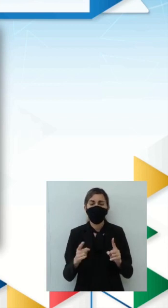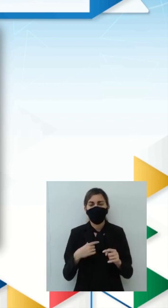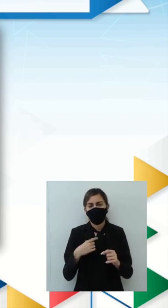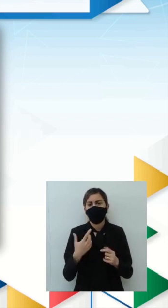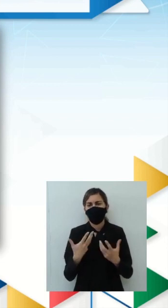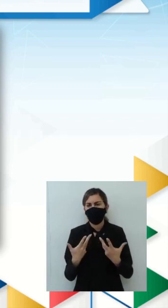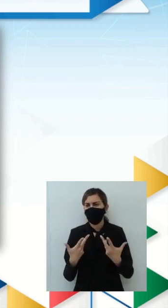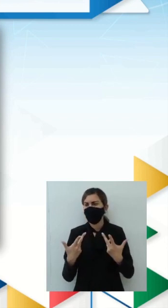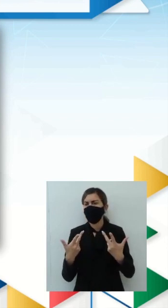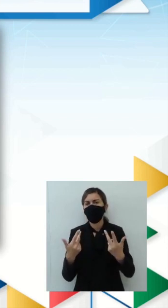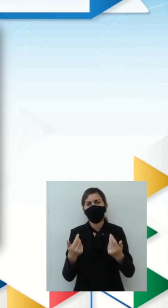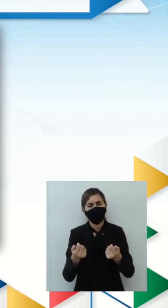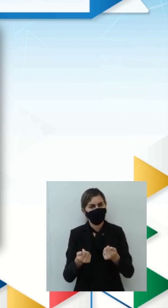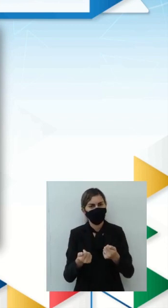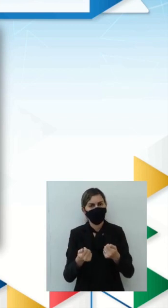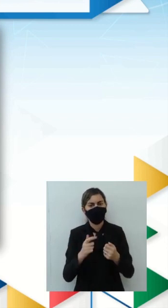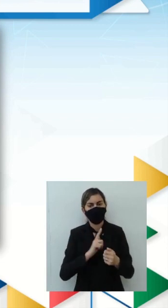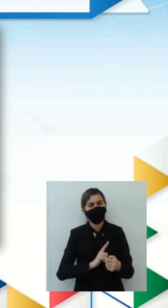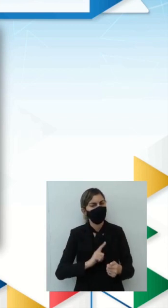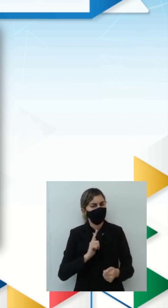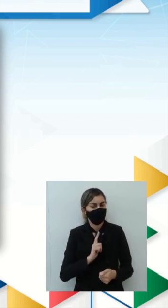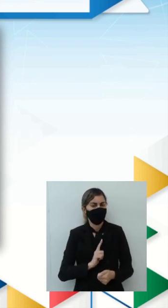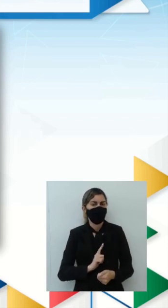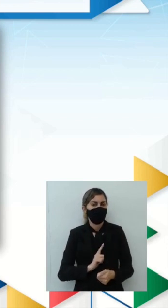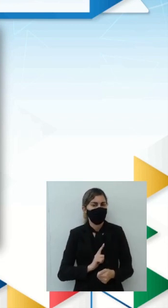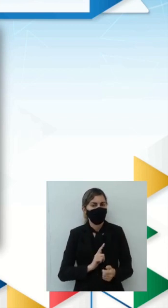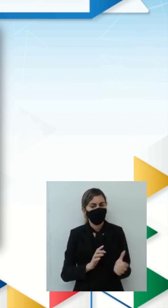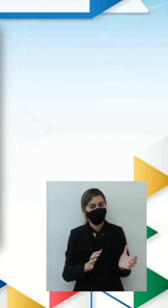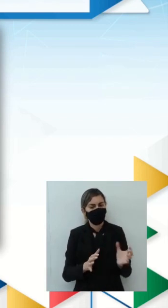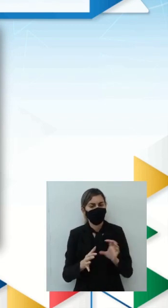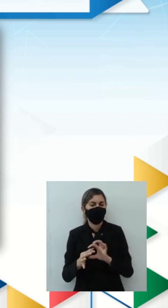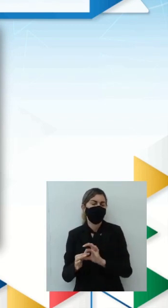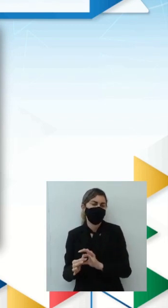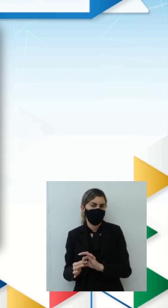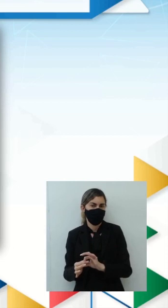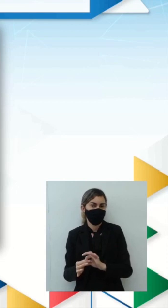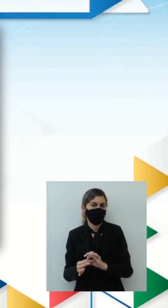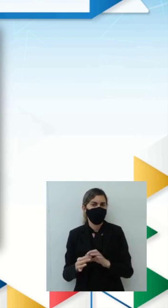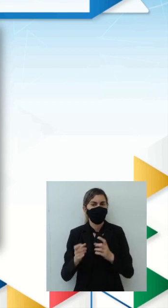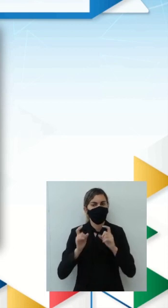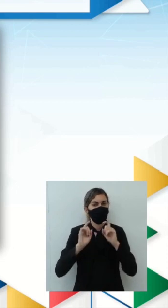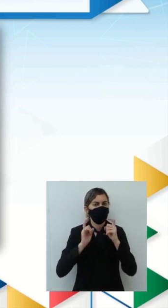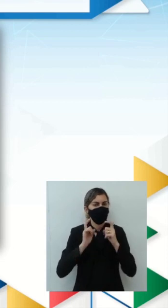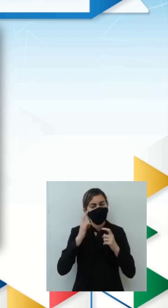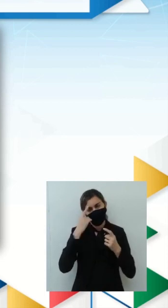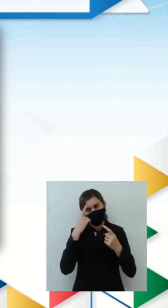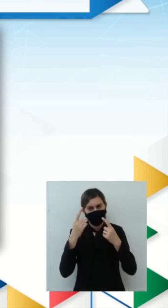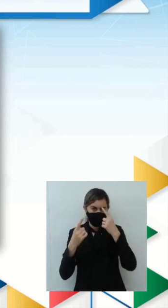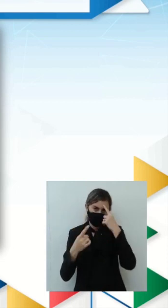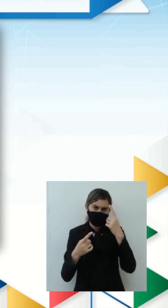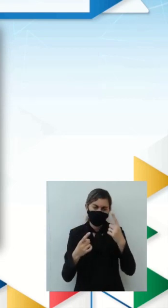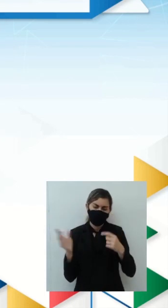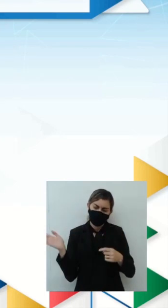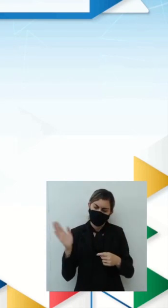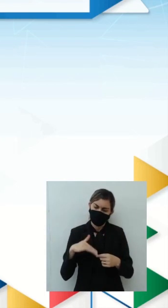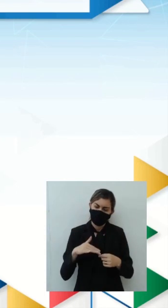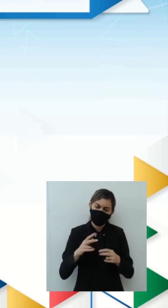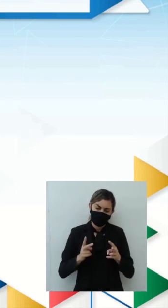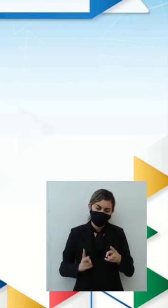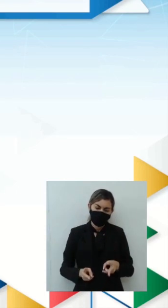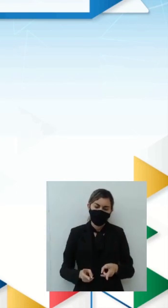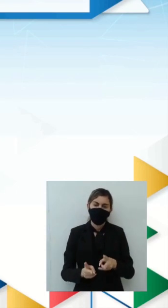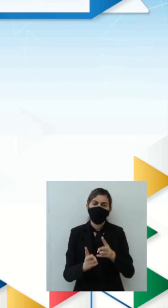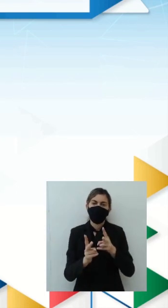a articulação gramatical. Coerência, a articulação das ideias. E vamos